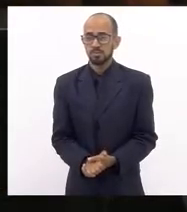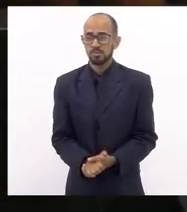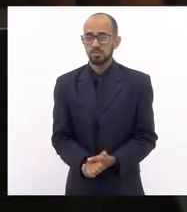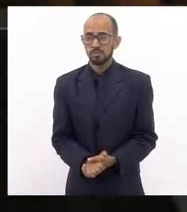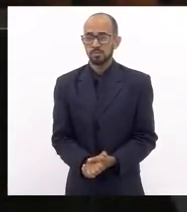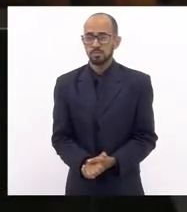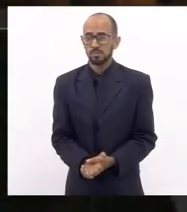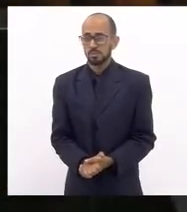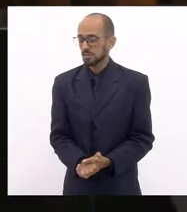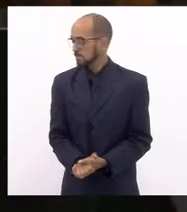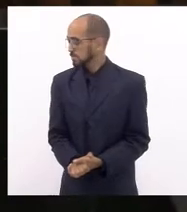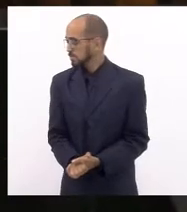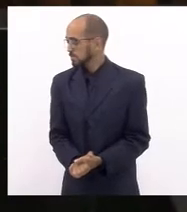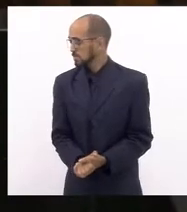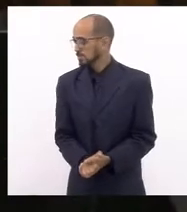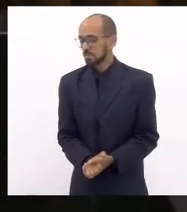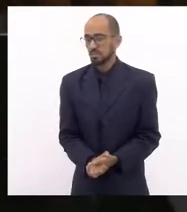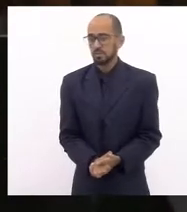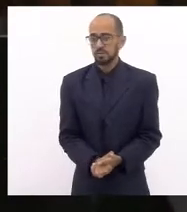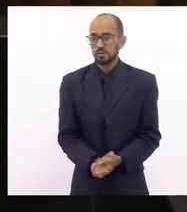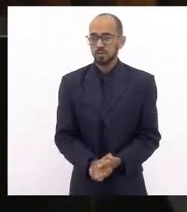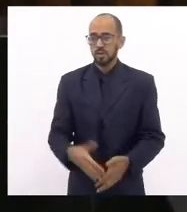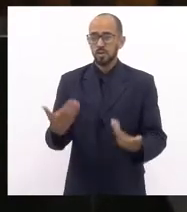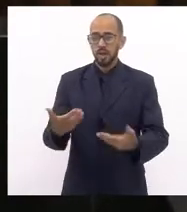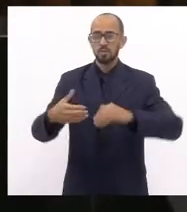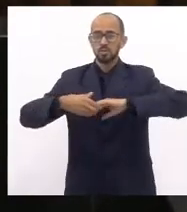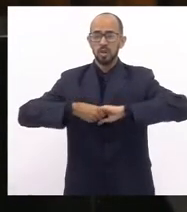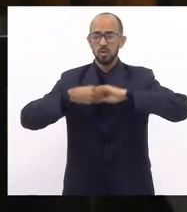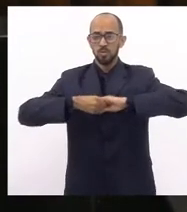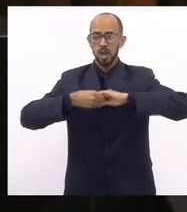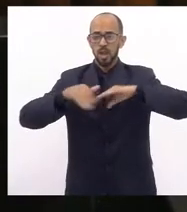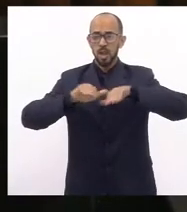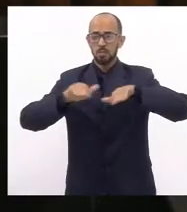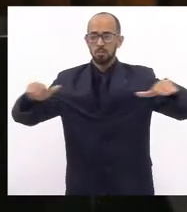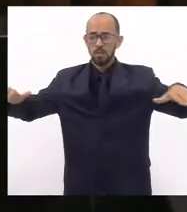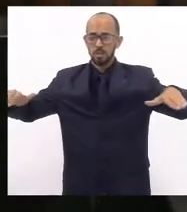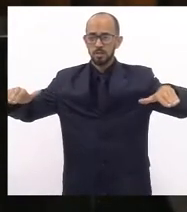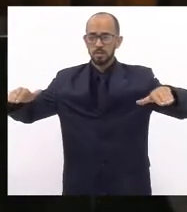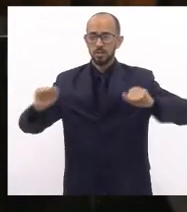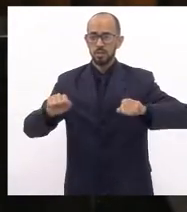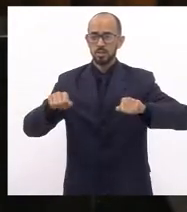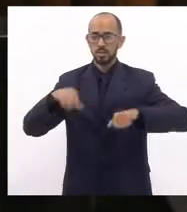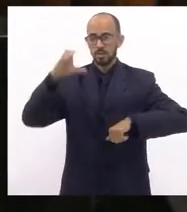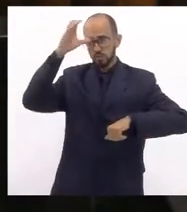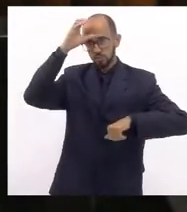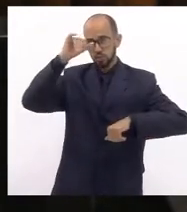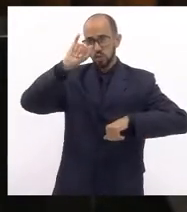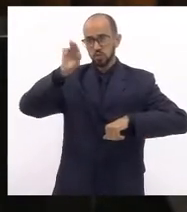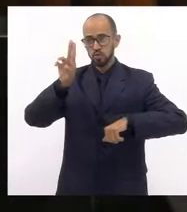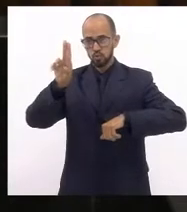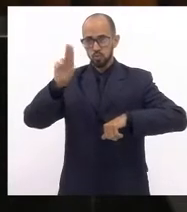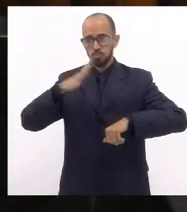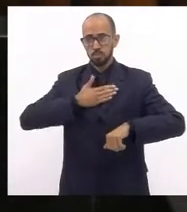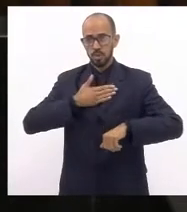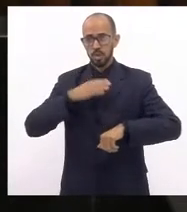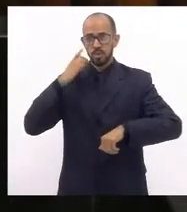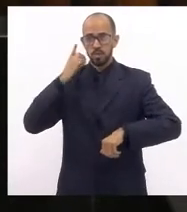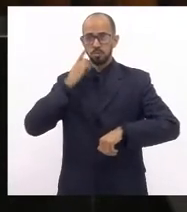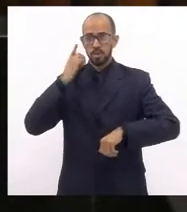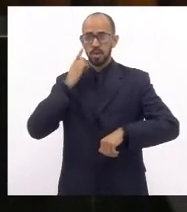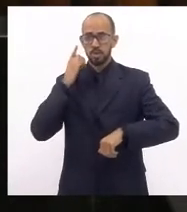qualquer desafio. Queria poder saudar a mesa na pessoa da deputada estadual Tia Ju, minha deputada,